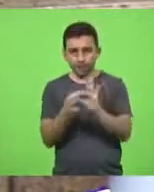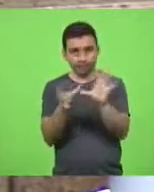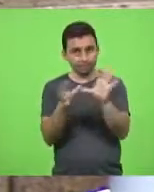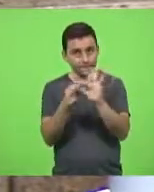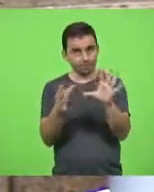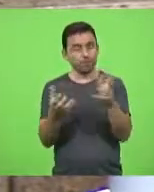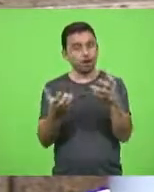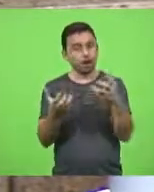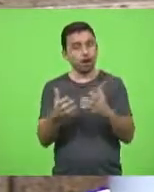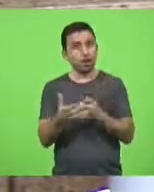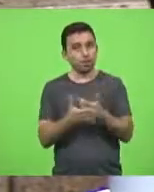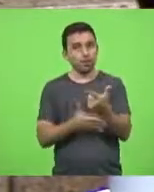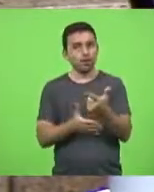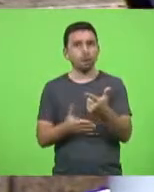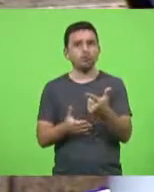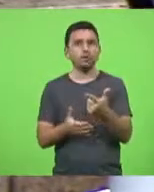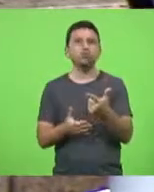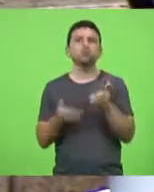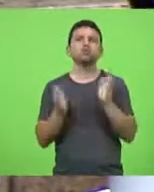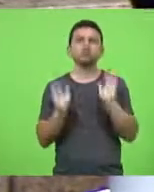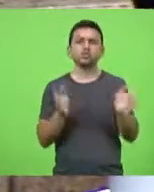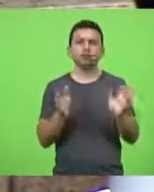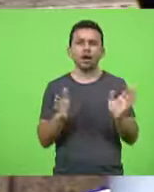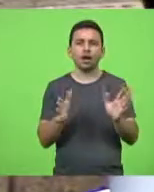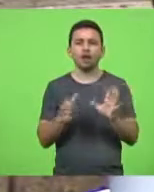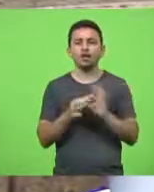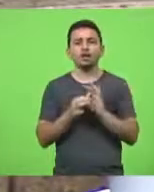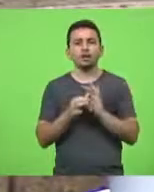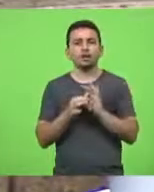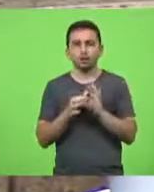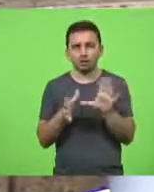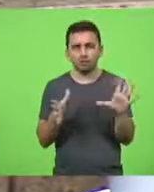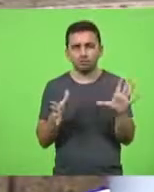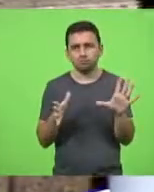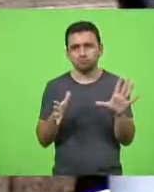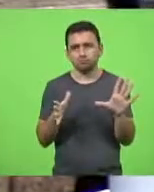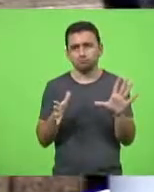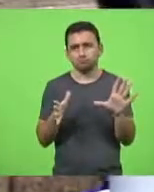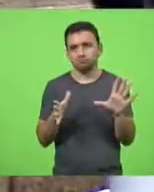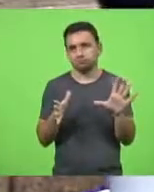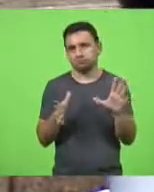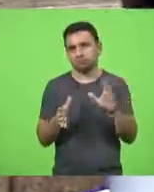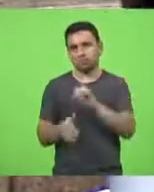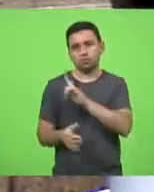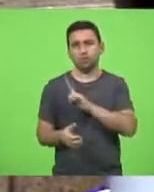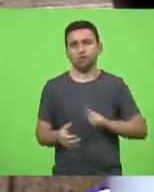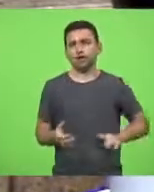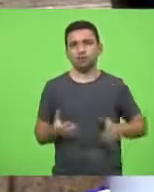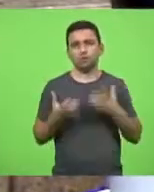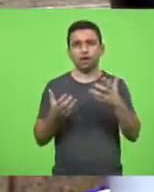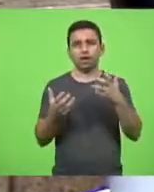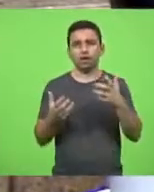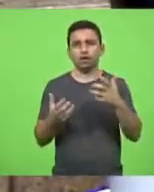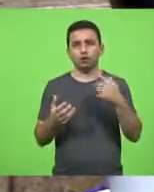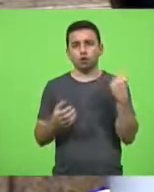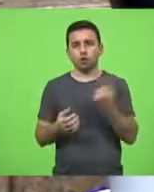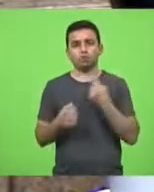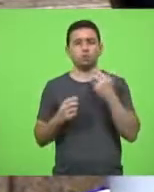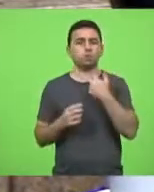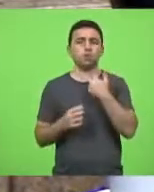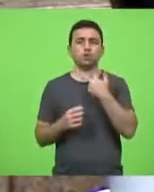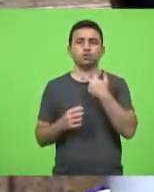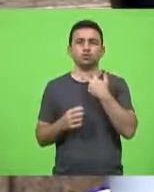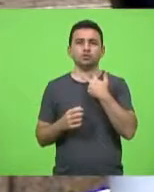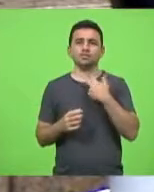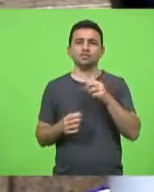mas é que já existe autorização para isso, basta o governo querer ou não fazer. E, infelizmente, nós não podemos aqui definir por isso, senão eu já